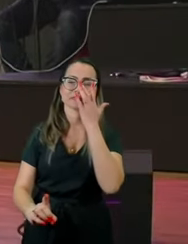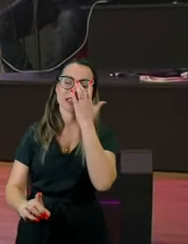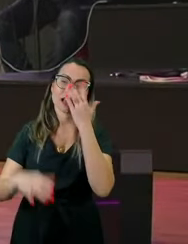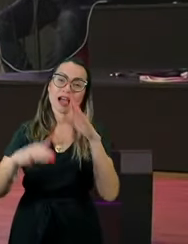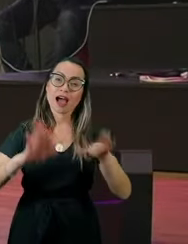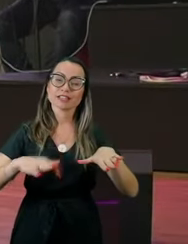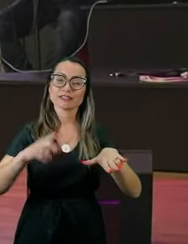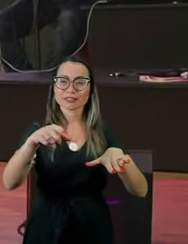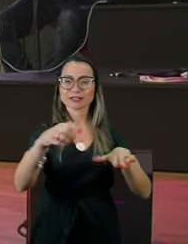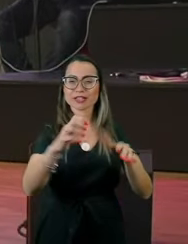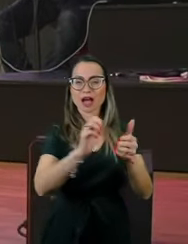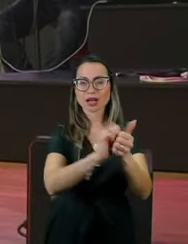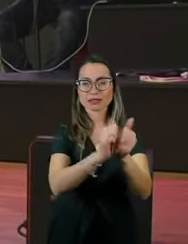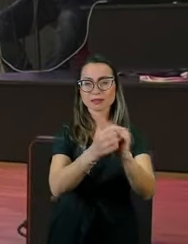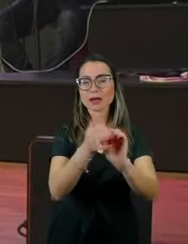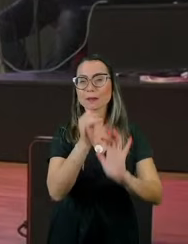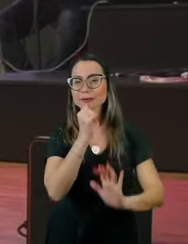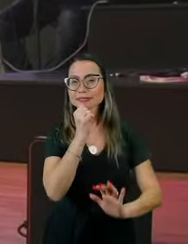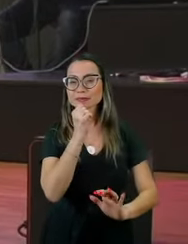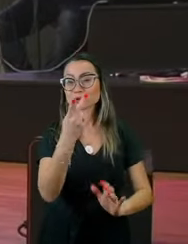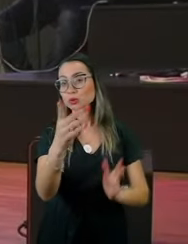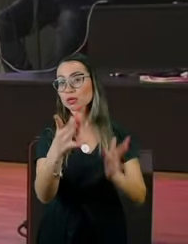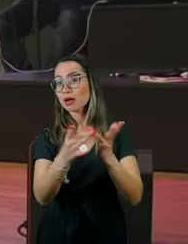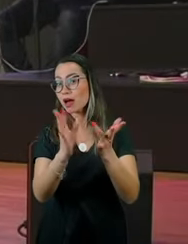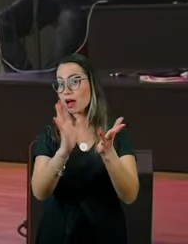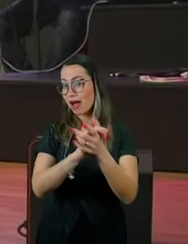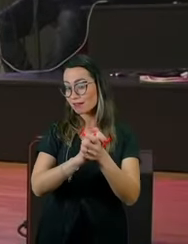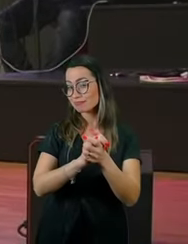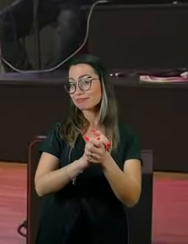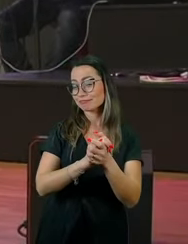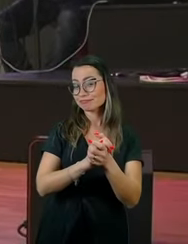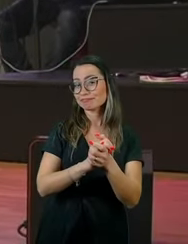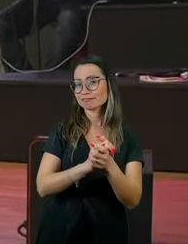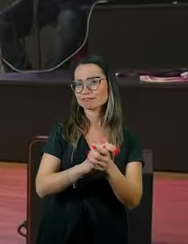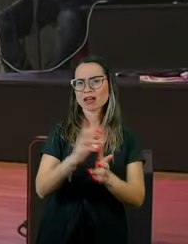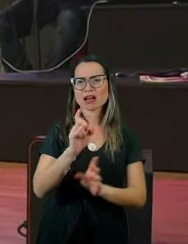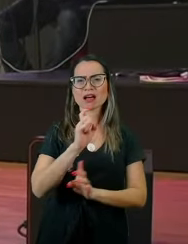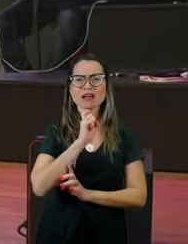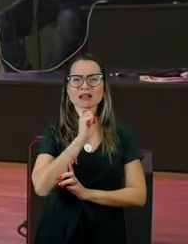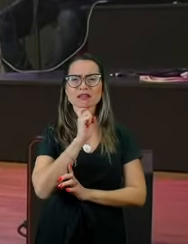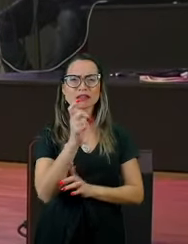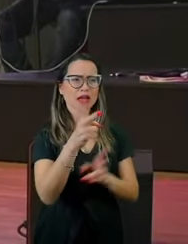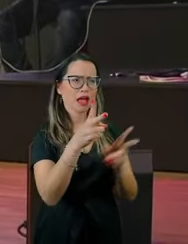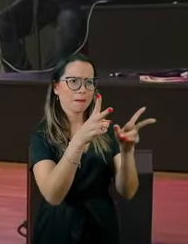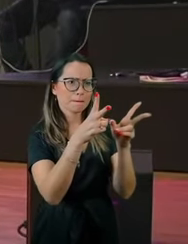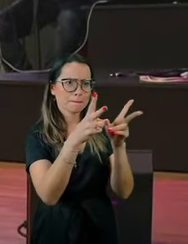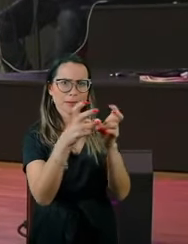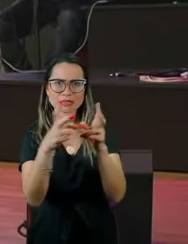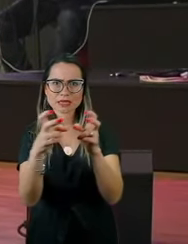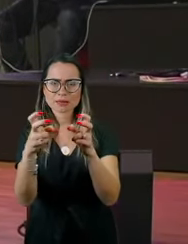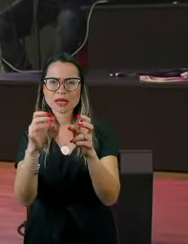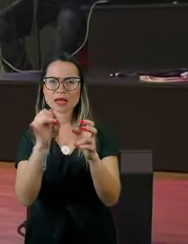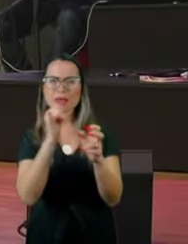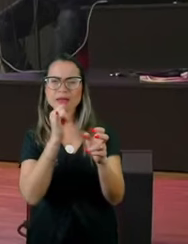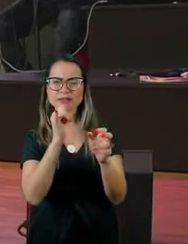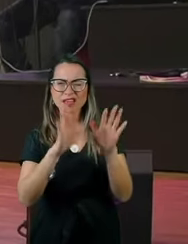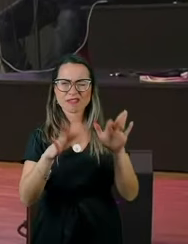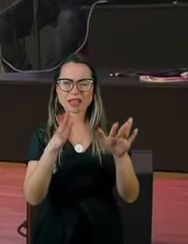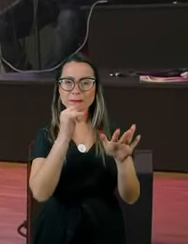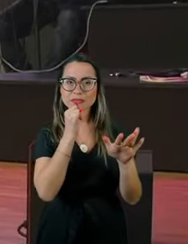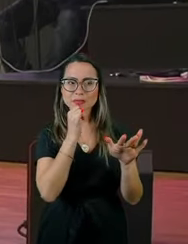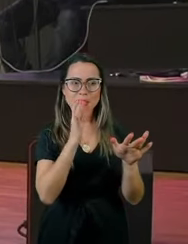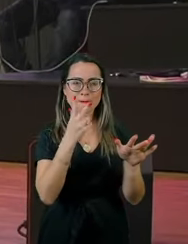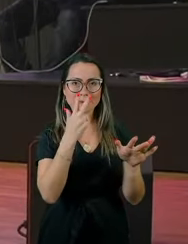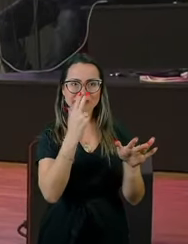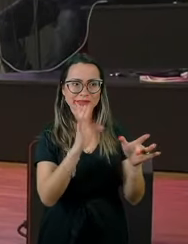Às vezes você é adaptadora do seu marido. Você, ninguém percebe que não existe encaixe. Mas